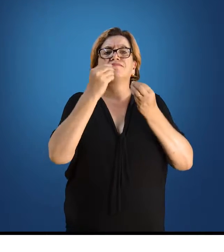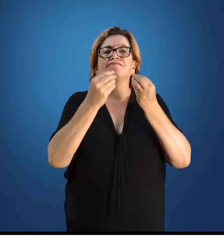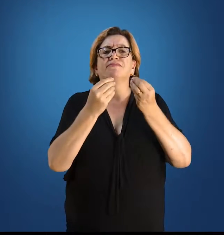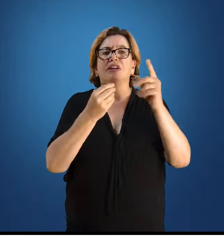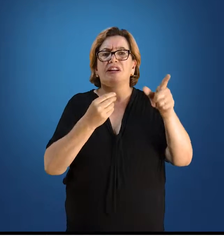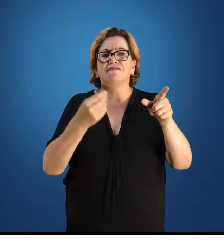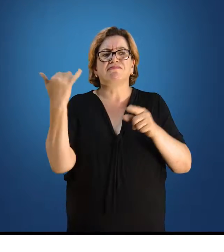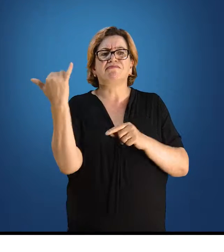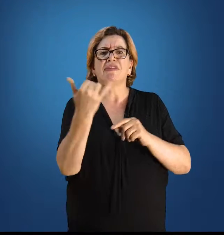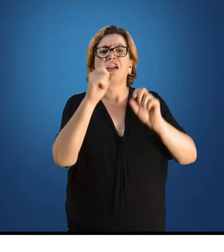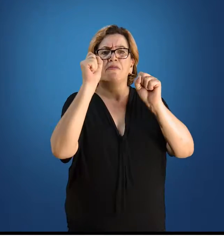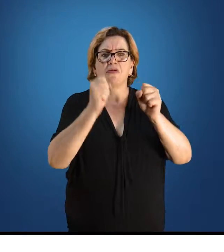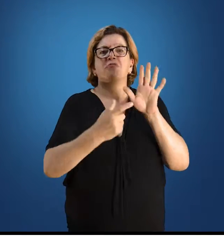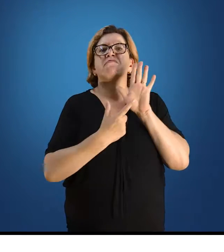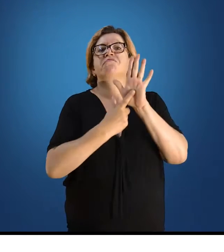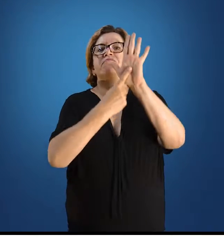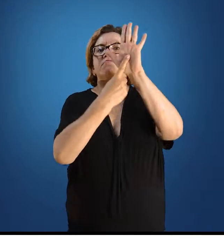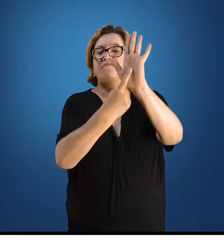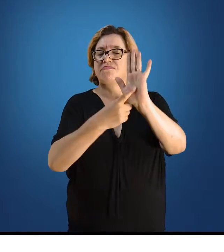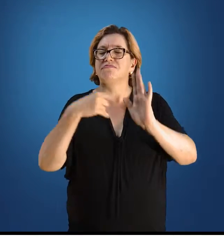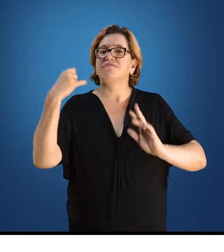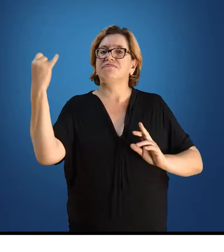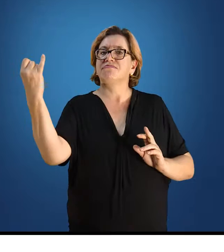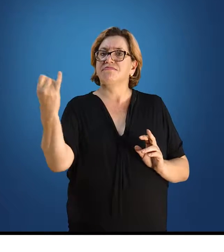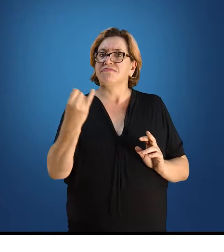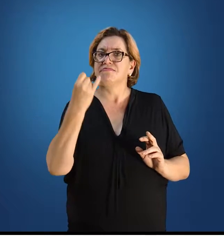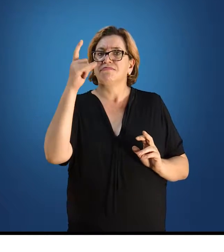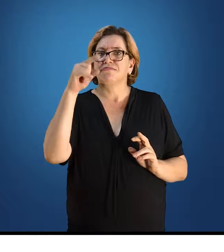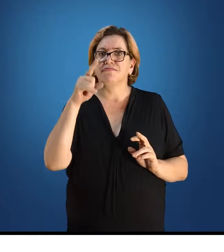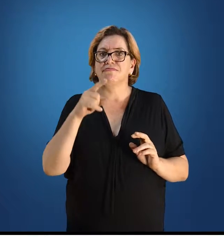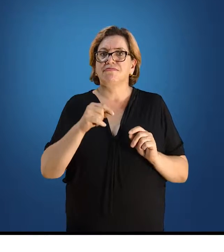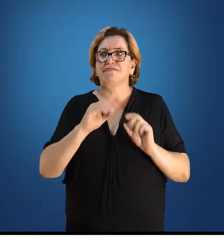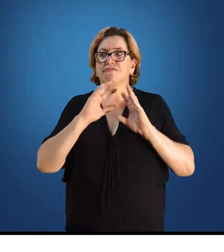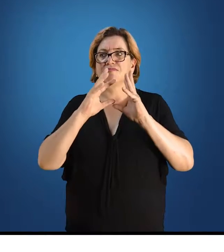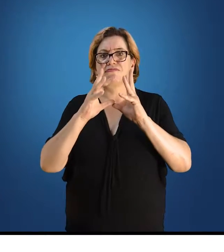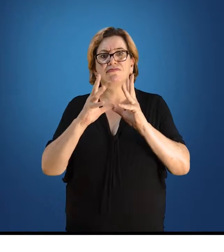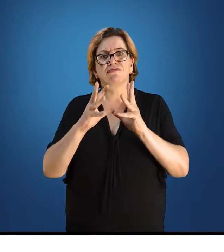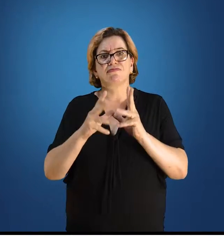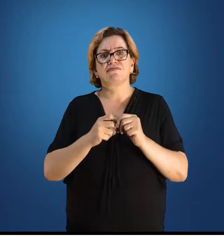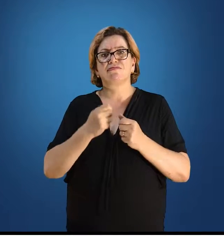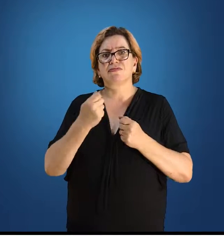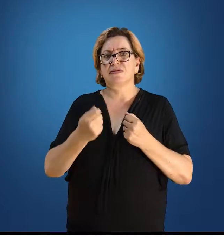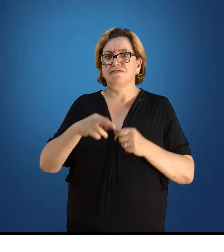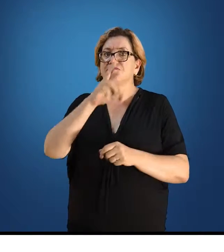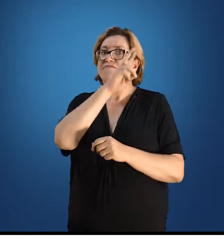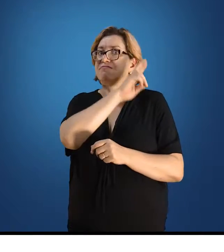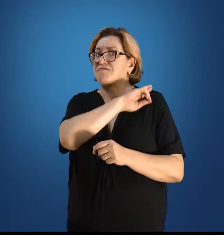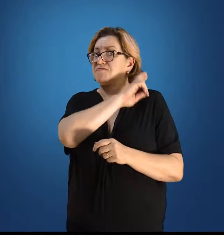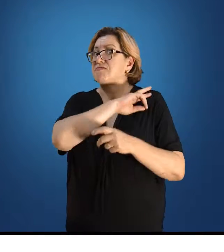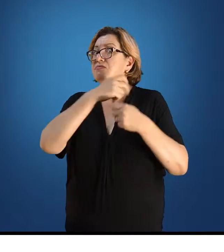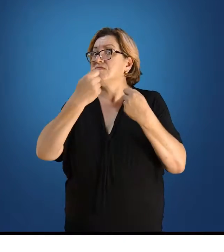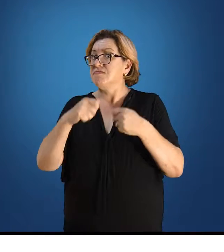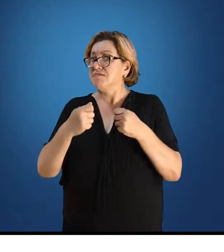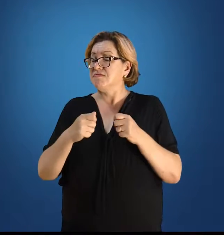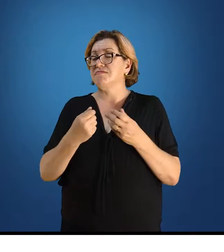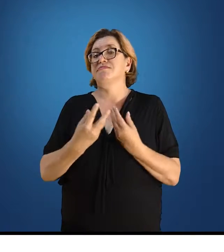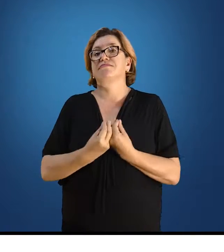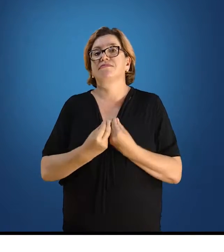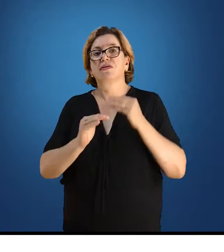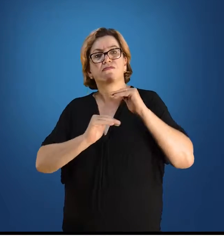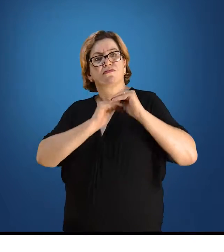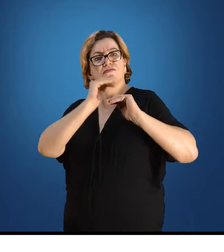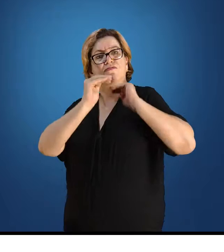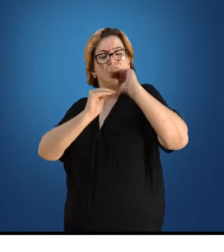Esse é um processo bastante interessante e, sob todos os aspectos, muito responsável pelo avanço da ciência que a